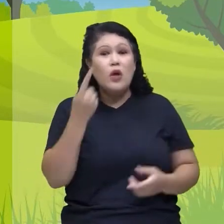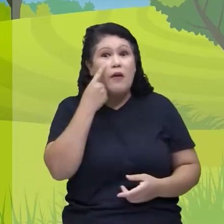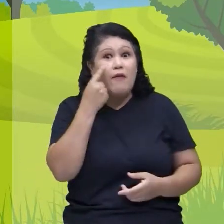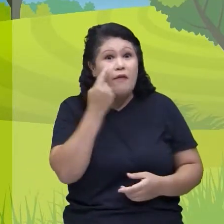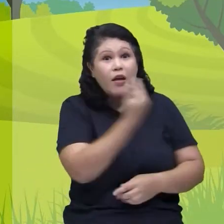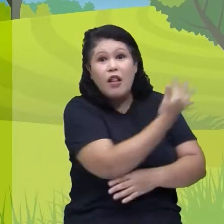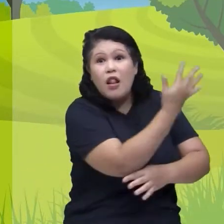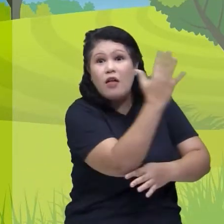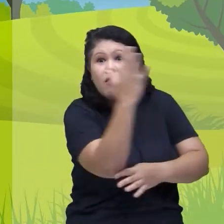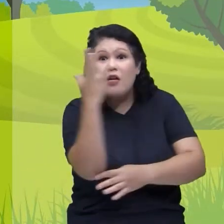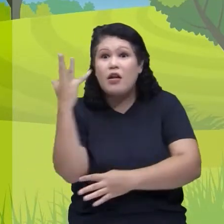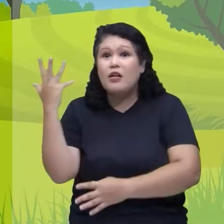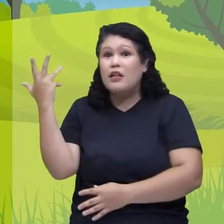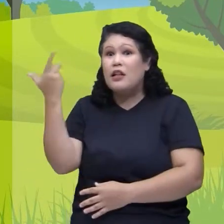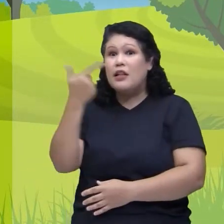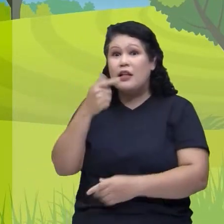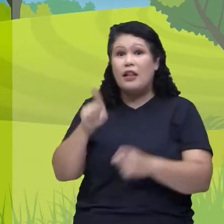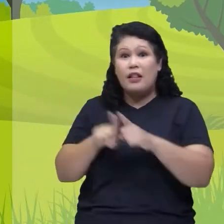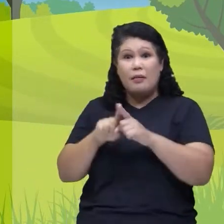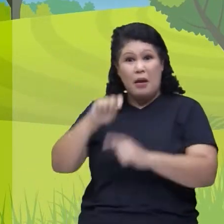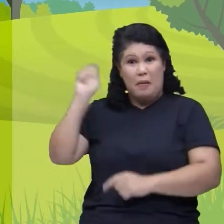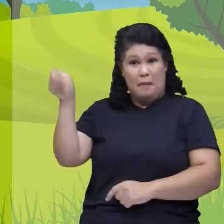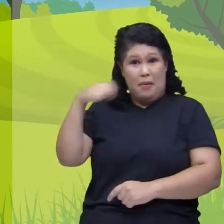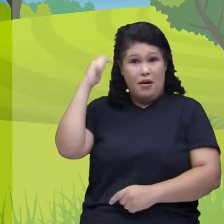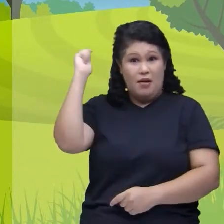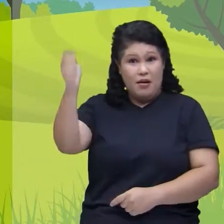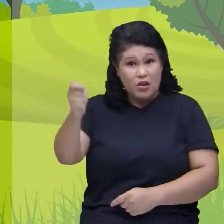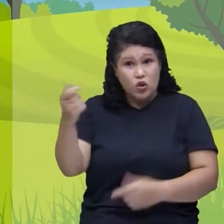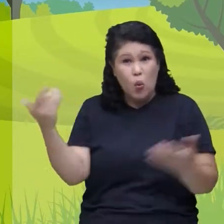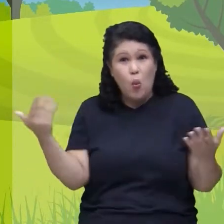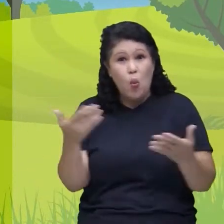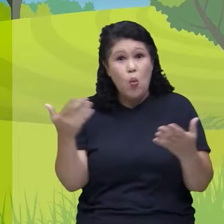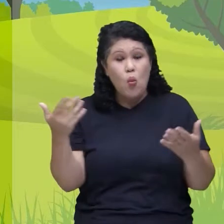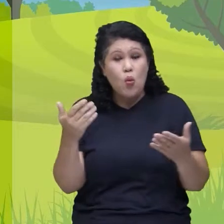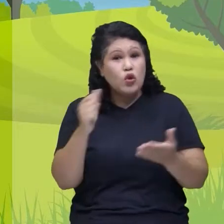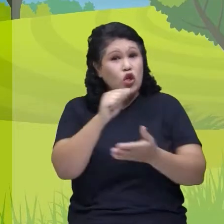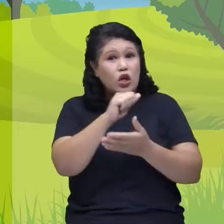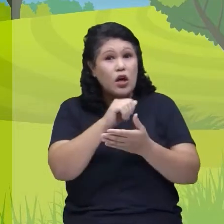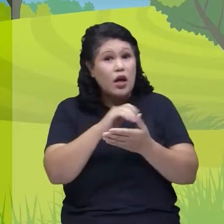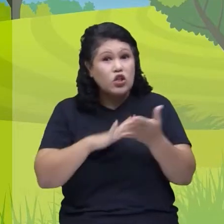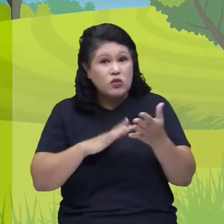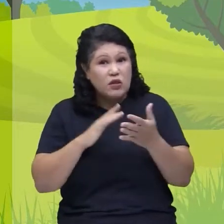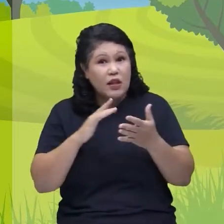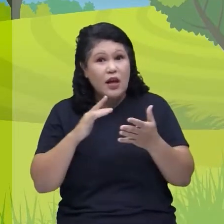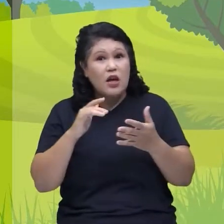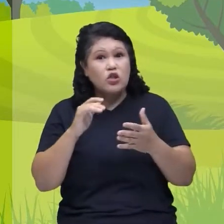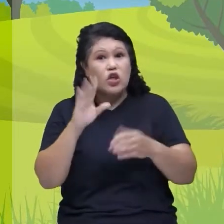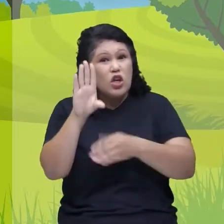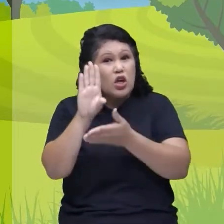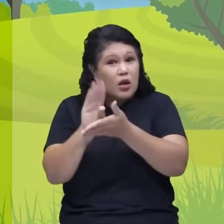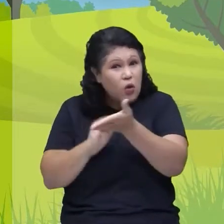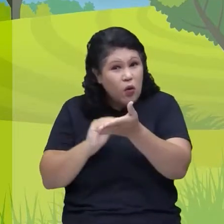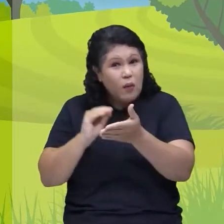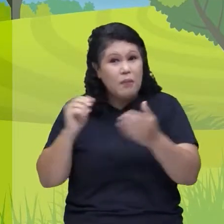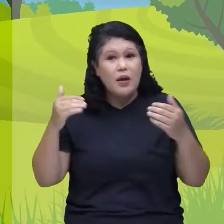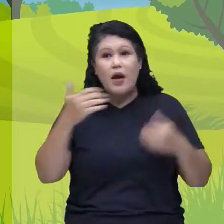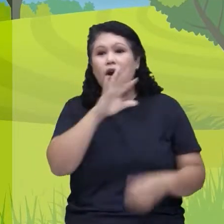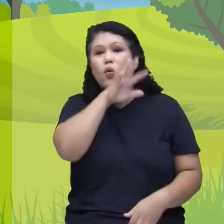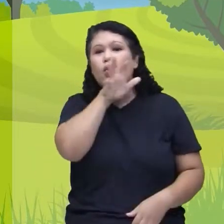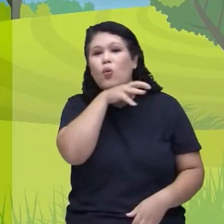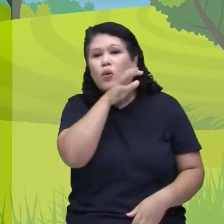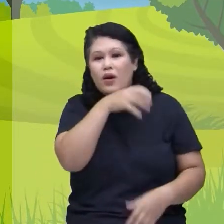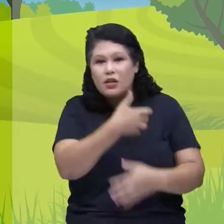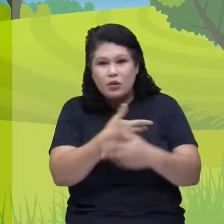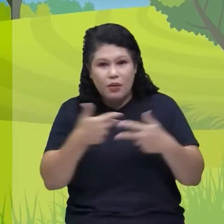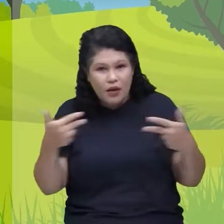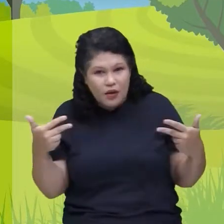linda, nessa floresta encantada. E hoje nós vamos fazer as atividades dos animais, as atividades dos bichinhos. Quero ver todos participando